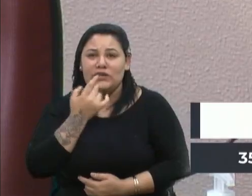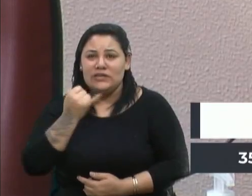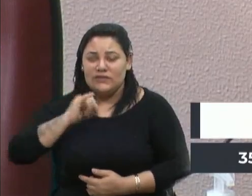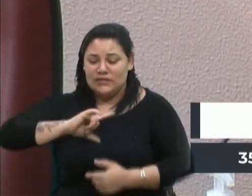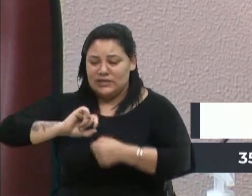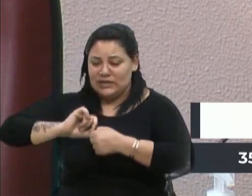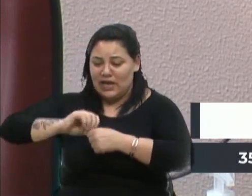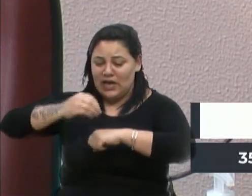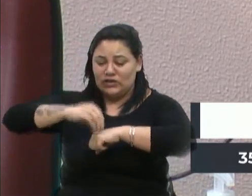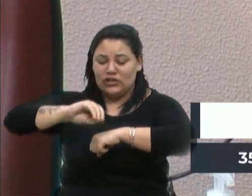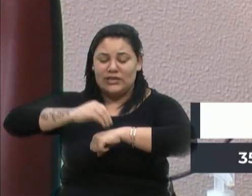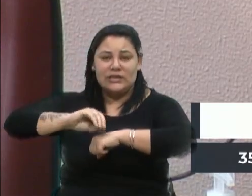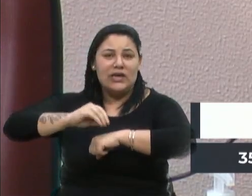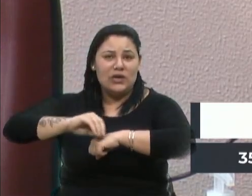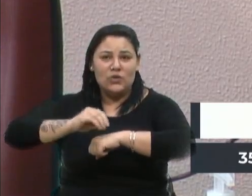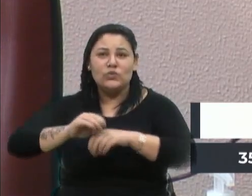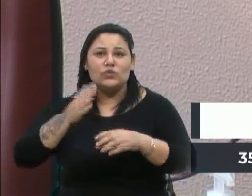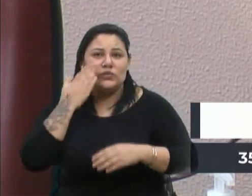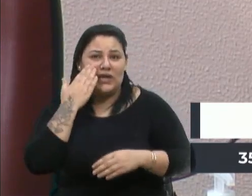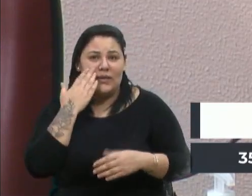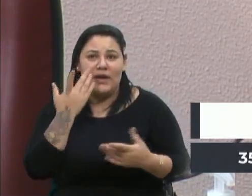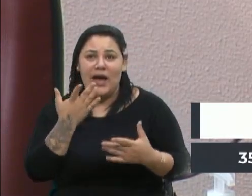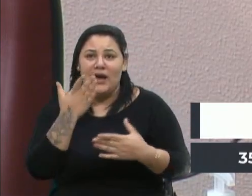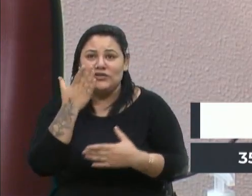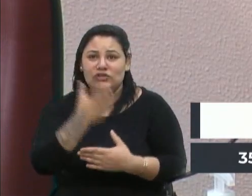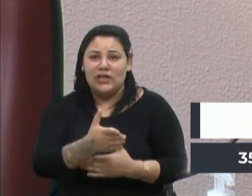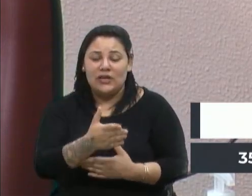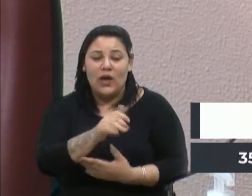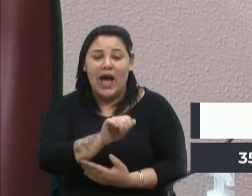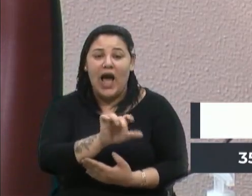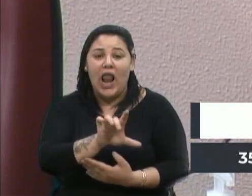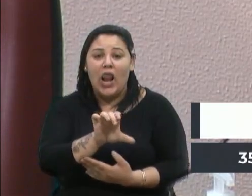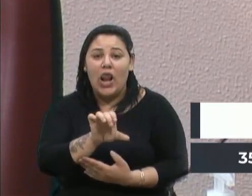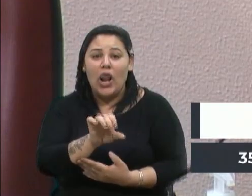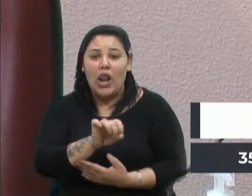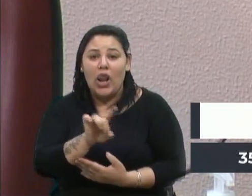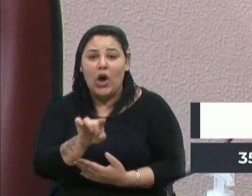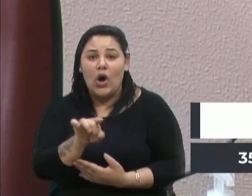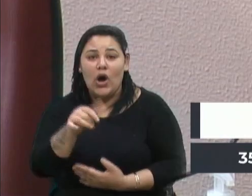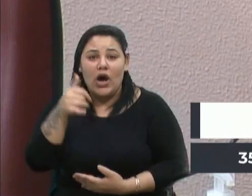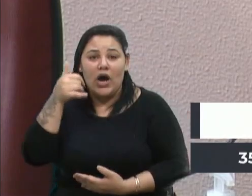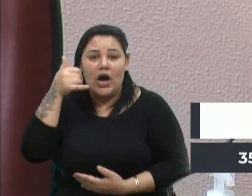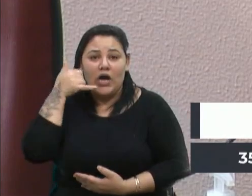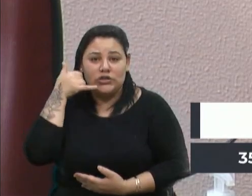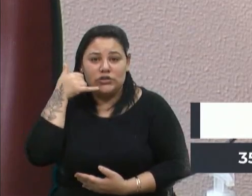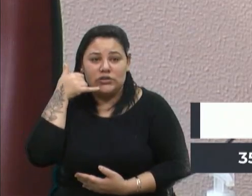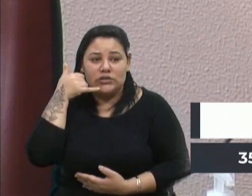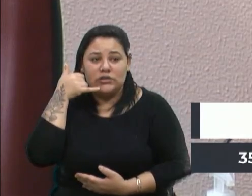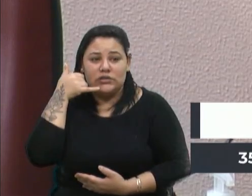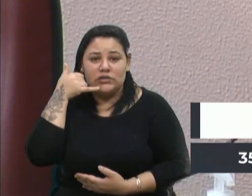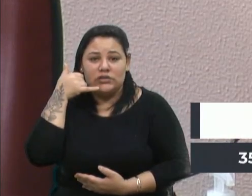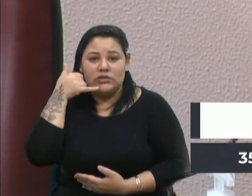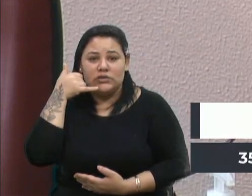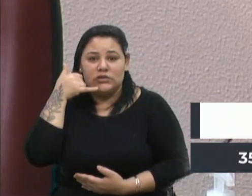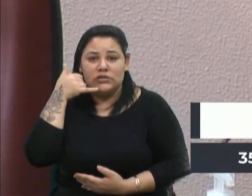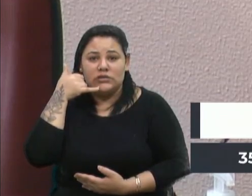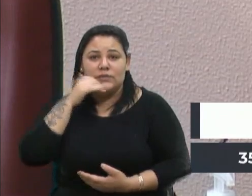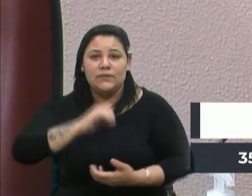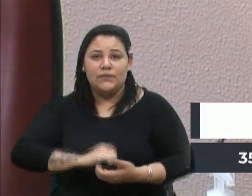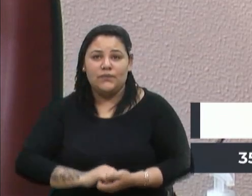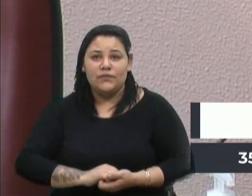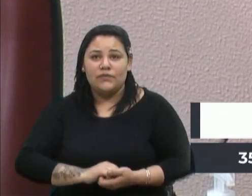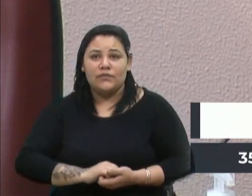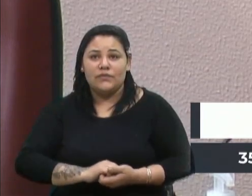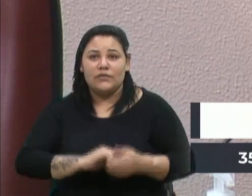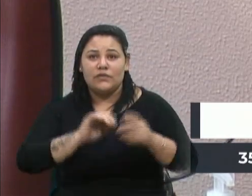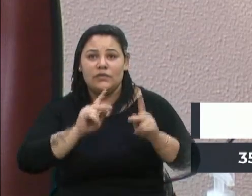indicação, demora mais, chega lá, faz direto pelo Alô Caxias. Nós vamos fazer pelo Alô Caxias para andar mais rápido. As pessoas, os servidores